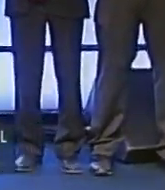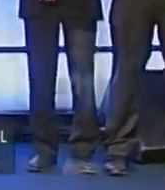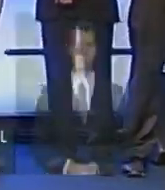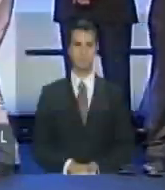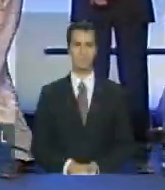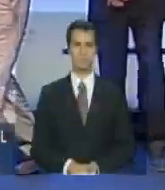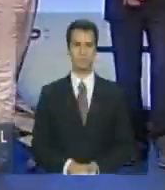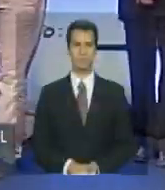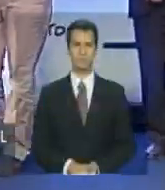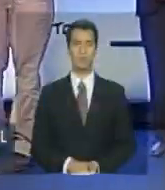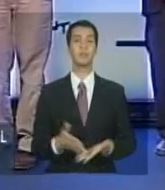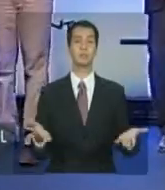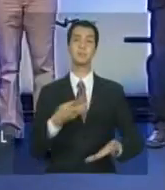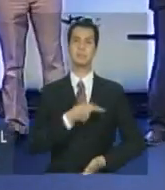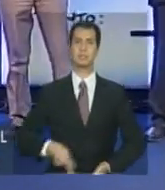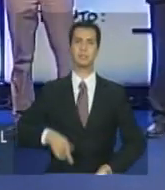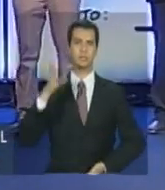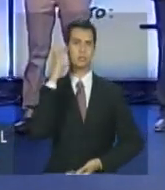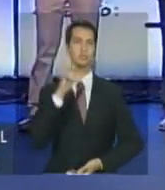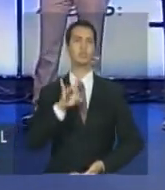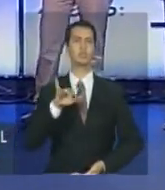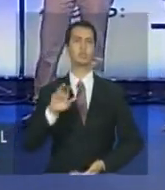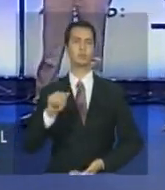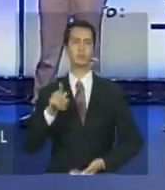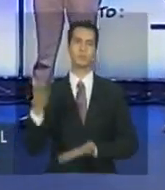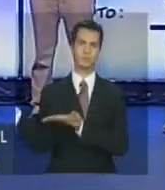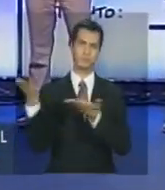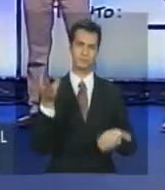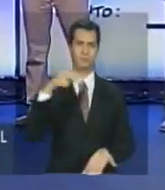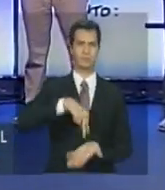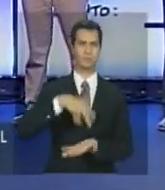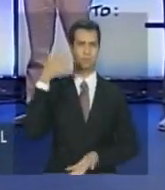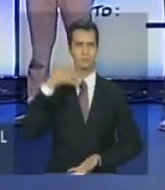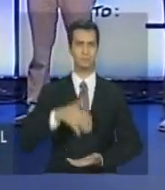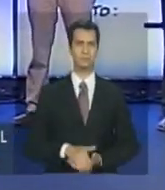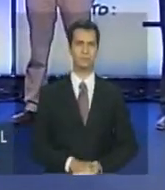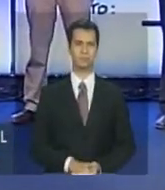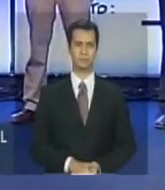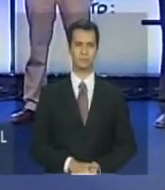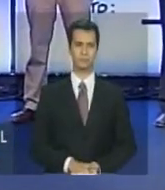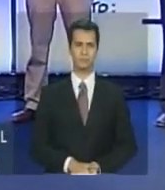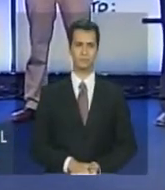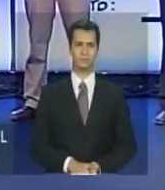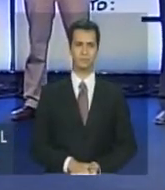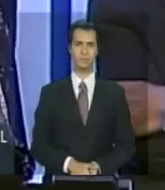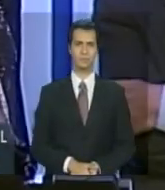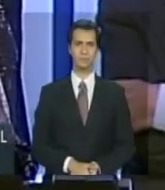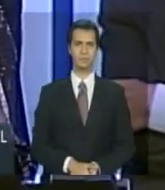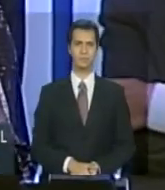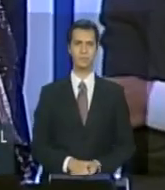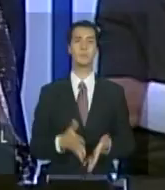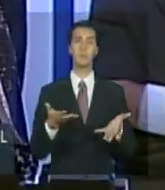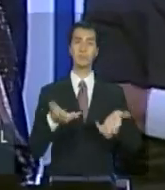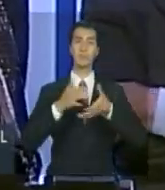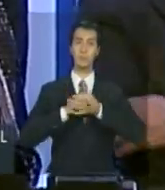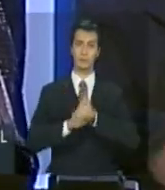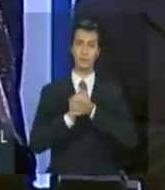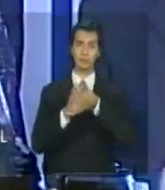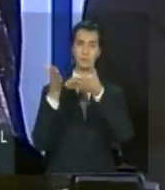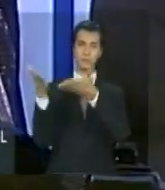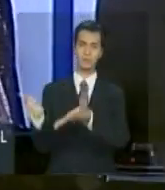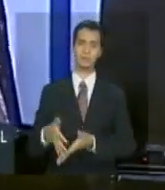Senhoras e senhores, com a palavra a presidenta da República. Eu queria cumprimentar aqui